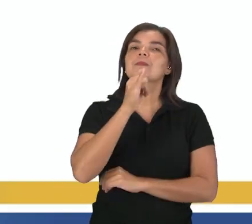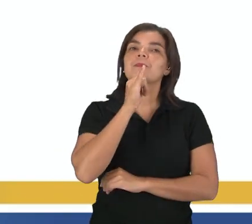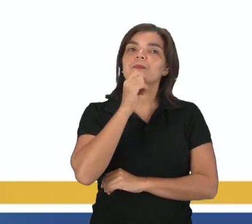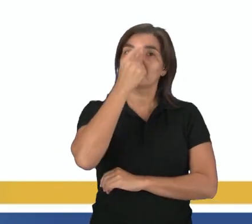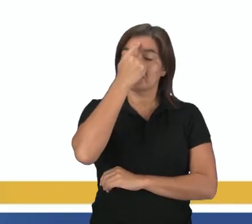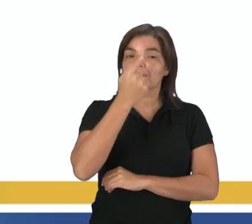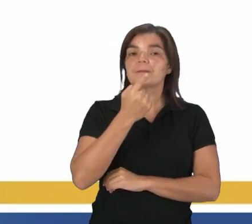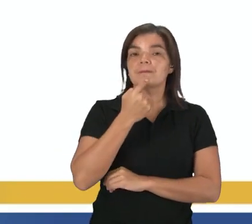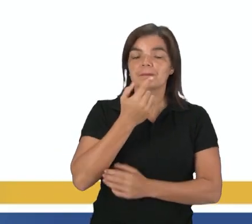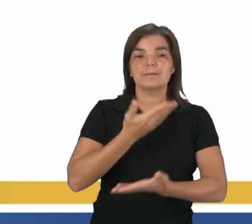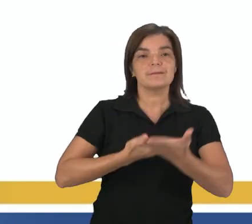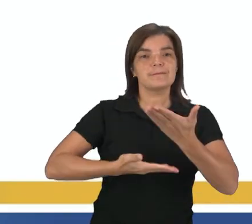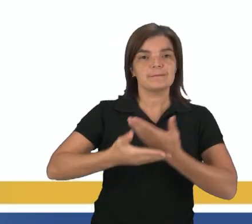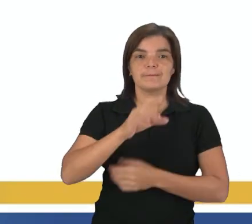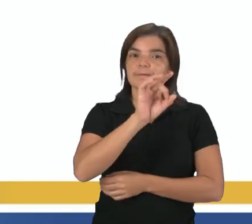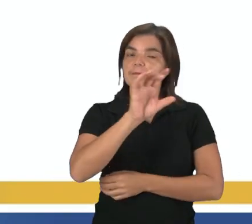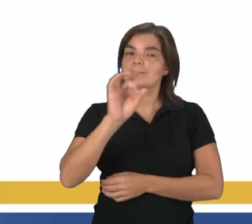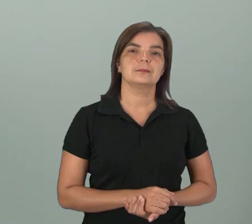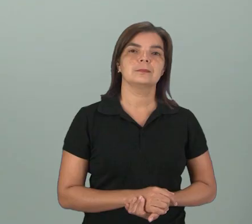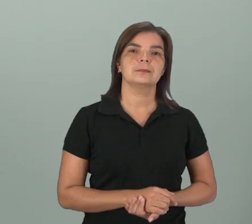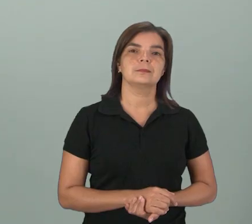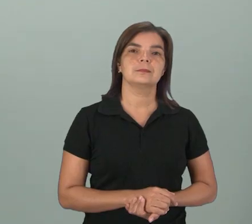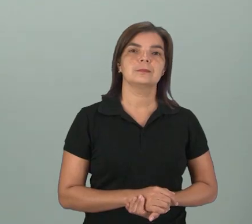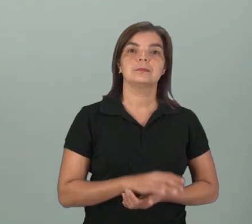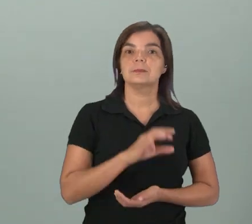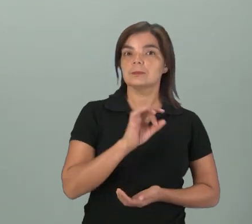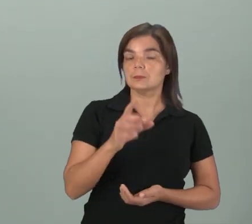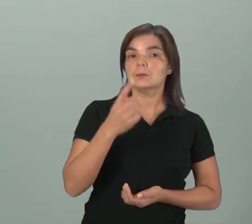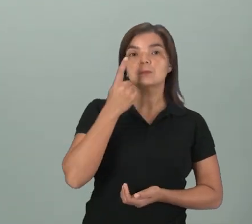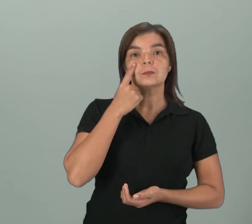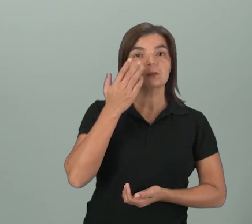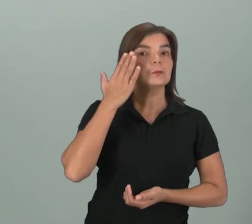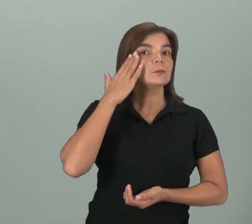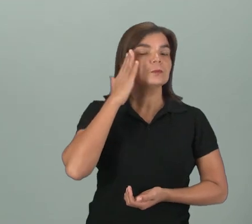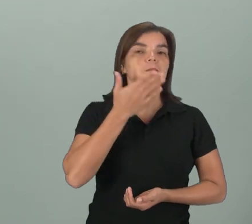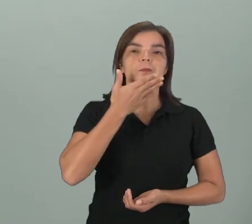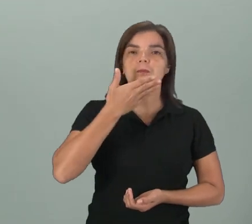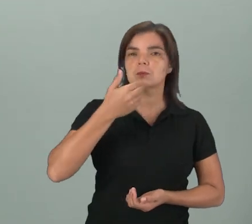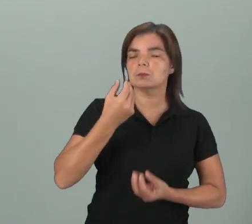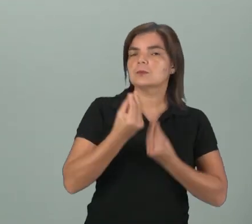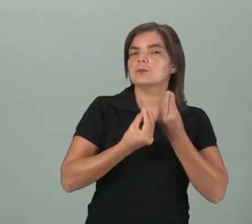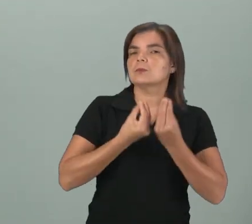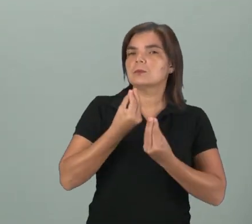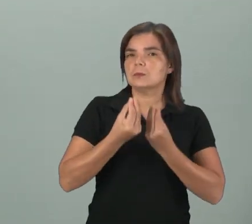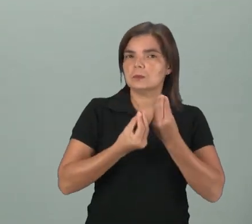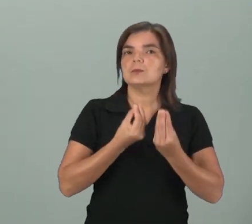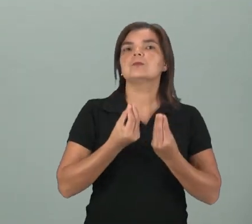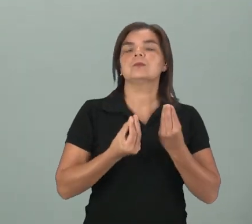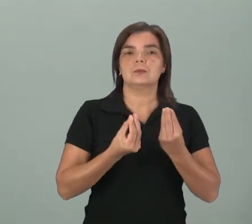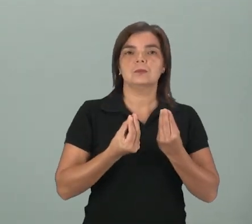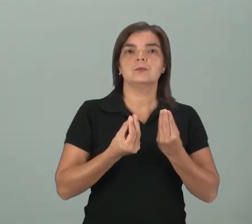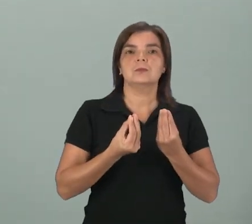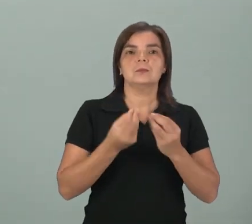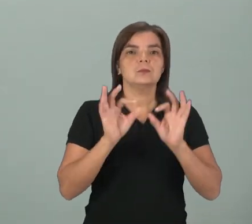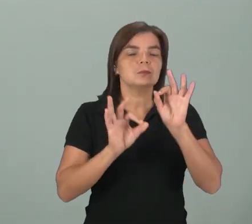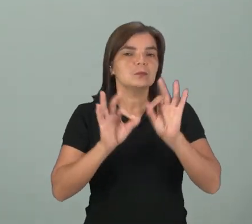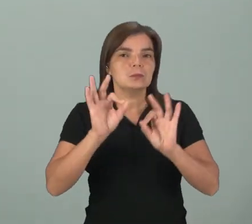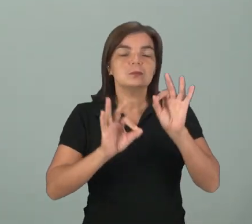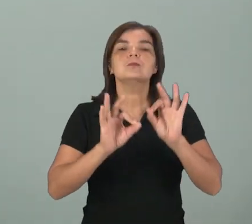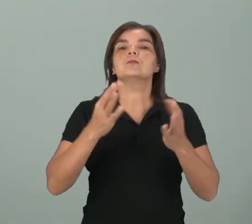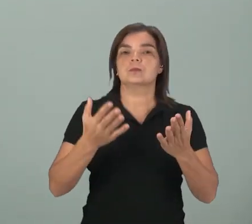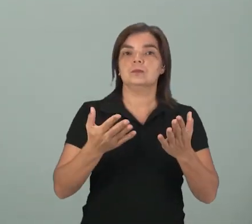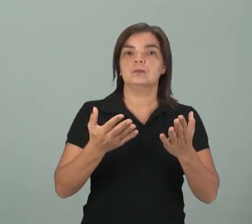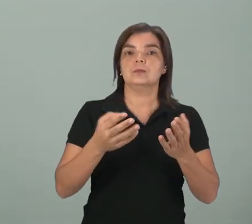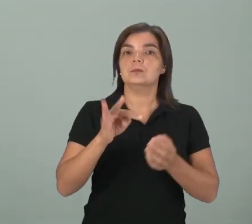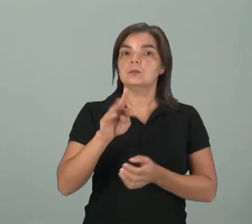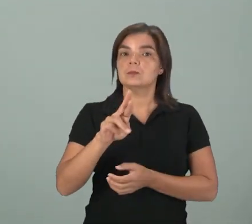de imagem relacionada a cada uma delas. Caso você queira entender melhor como que foi feito a construção